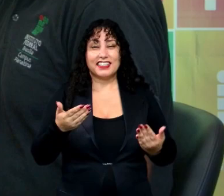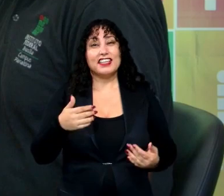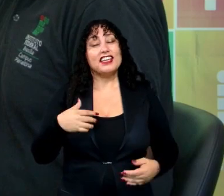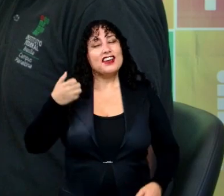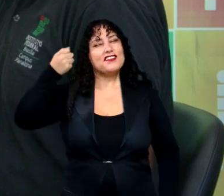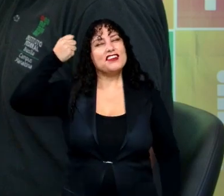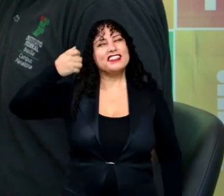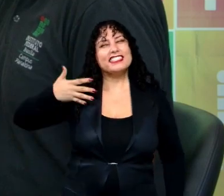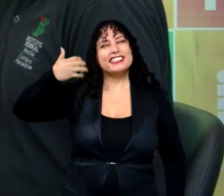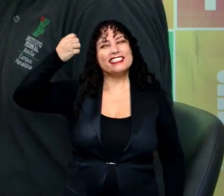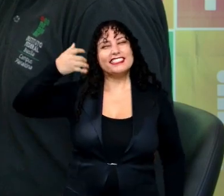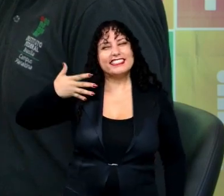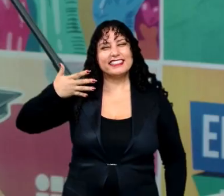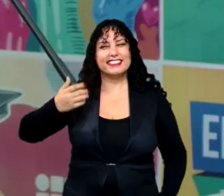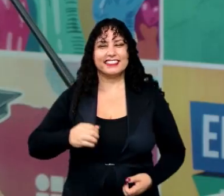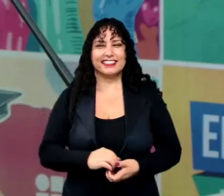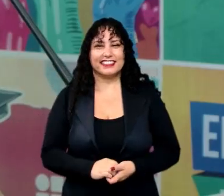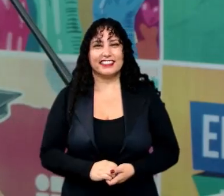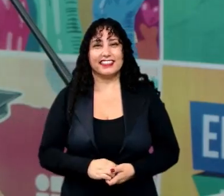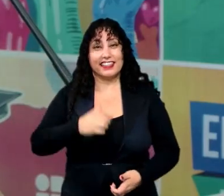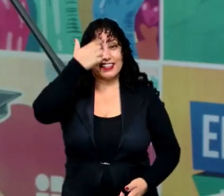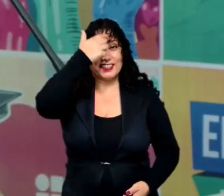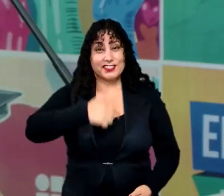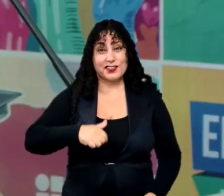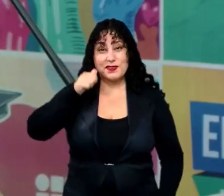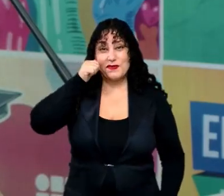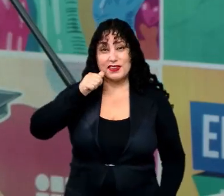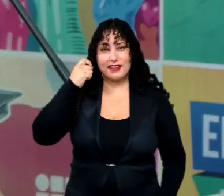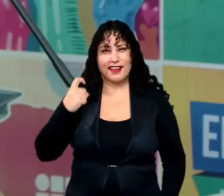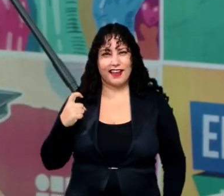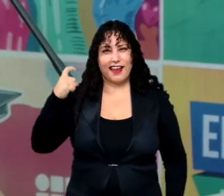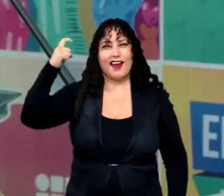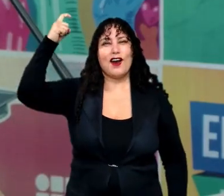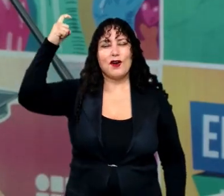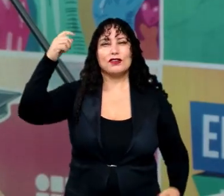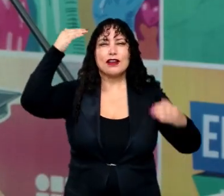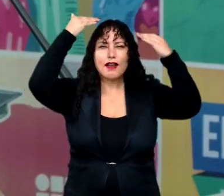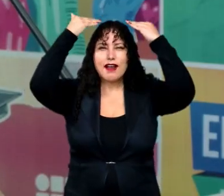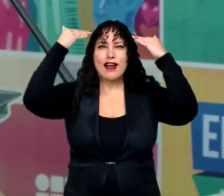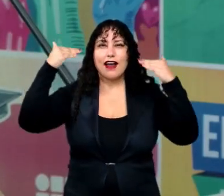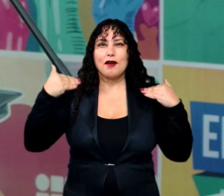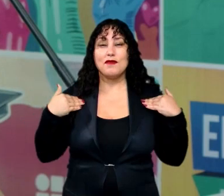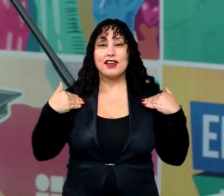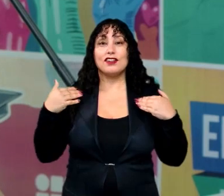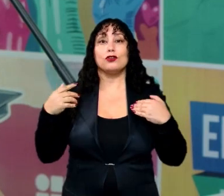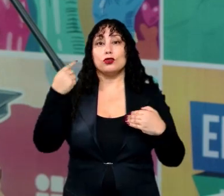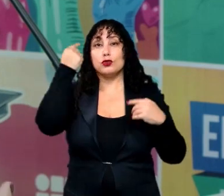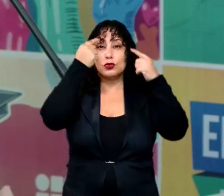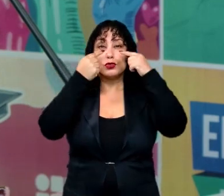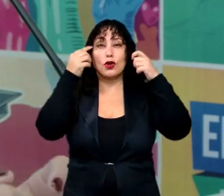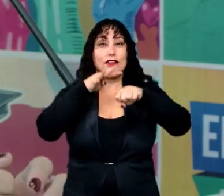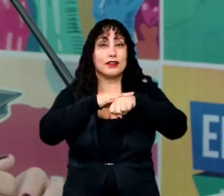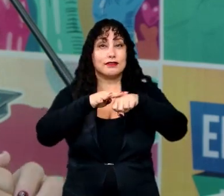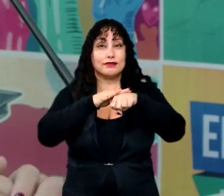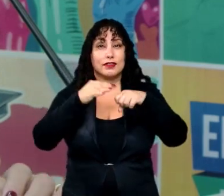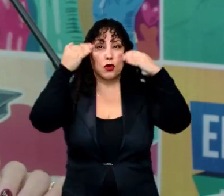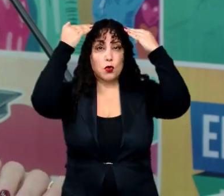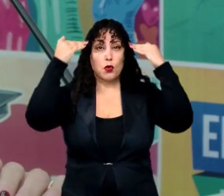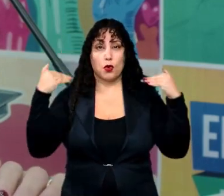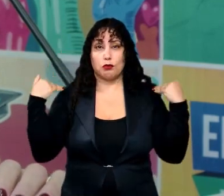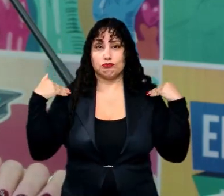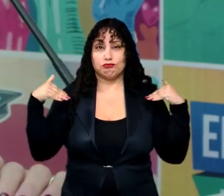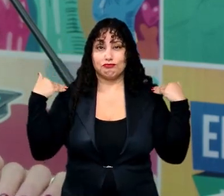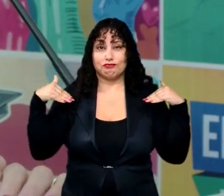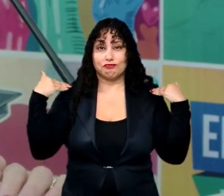fazer minha autodescrição eu sou mulher alta cabelos e olhos castanhos os cabelos na altura dos